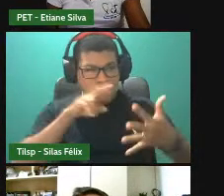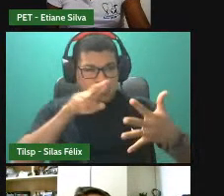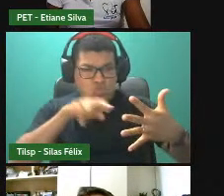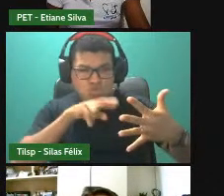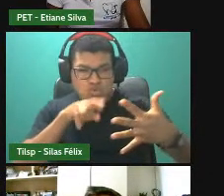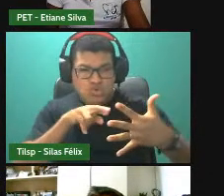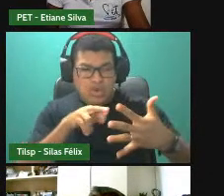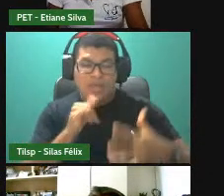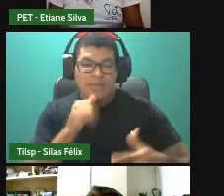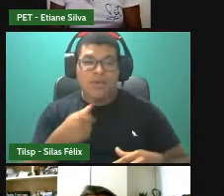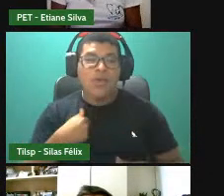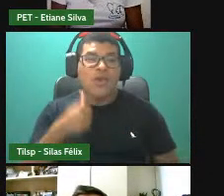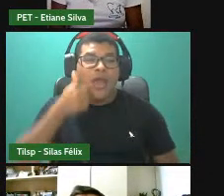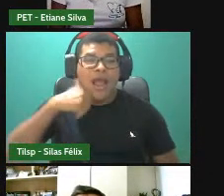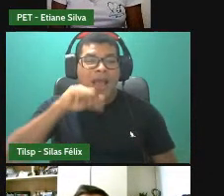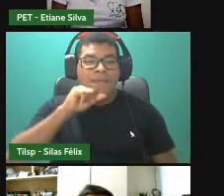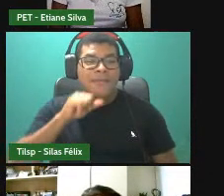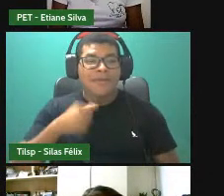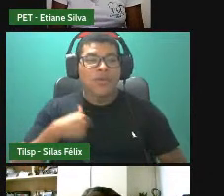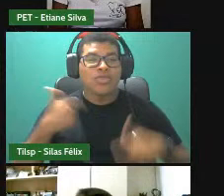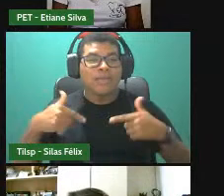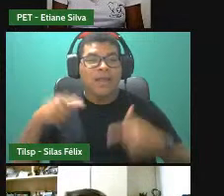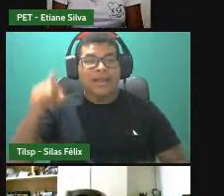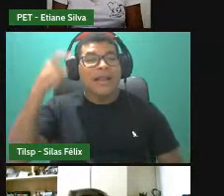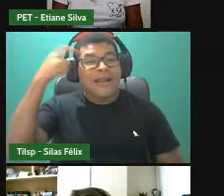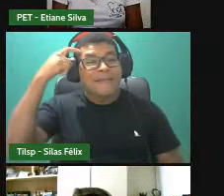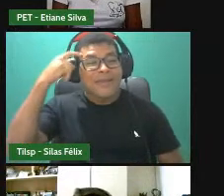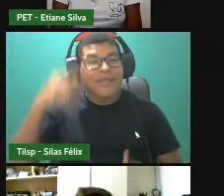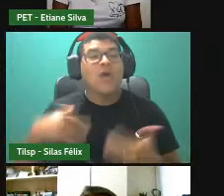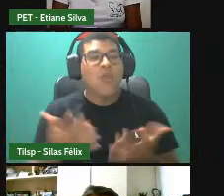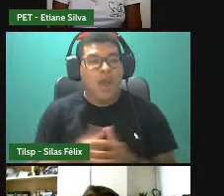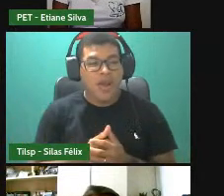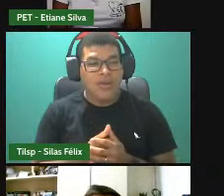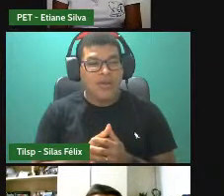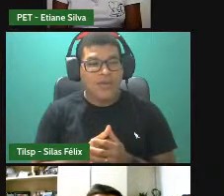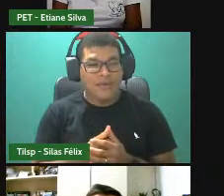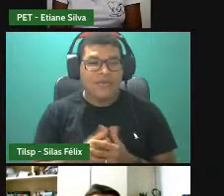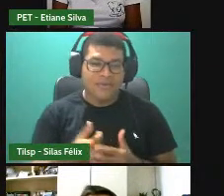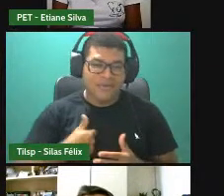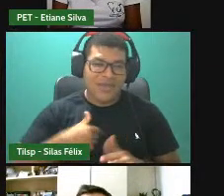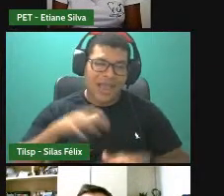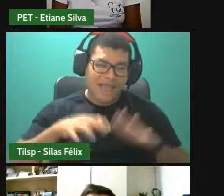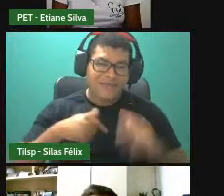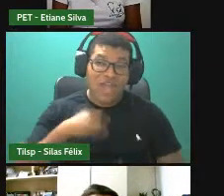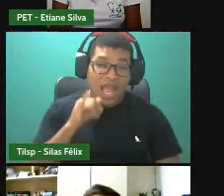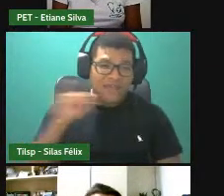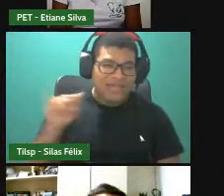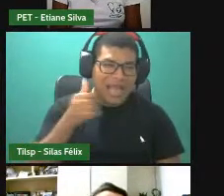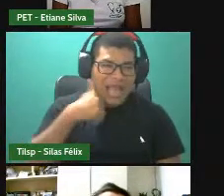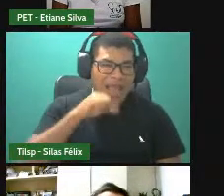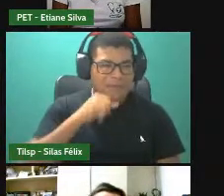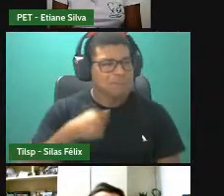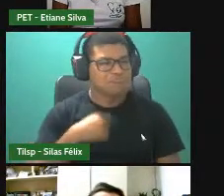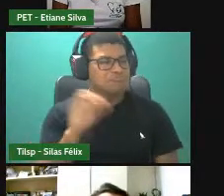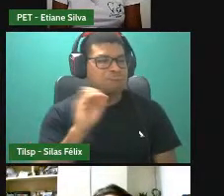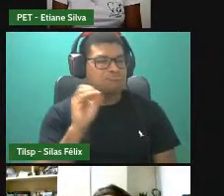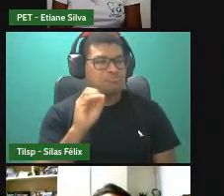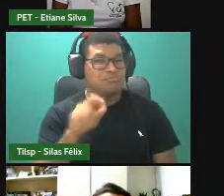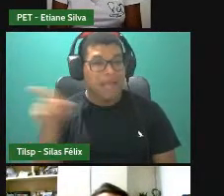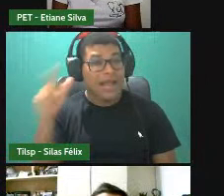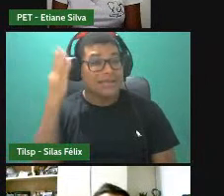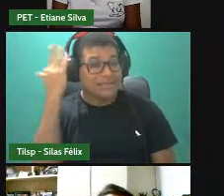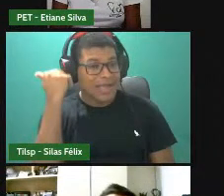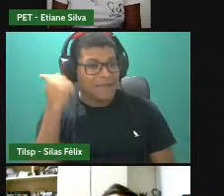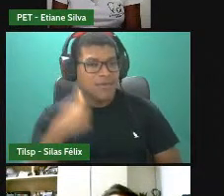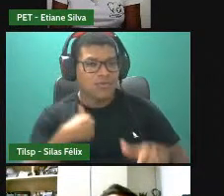mãe acha que eu trabalho, né? Quando eu falo para minha mãe, né? Na verdade, eu não conto nenhum caso para minha mãe, né? Mas por ela saber que eu atuo, por